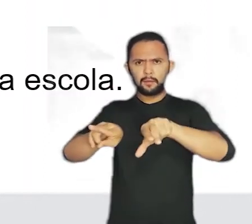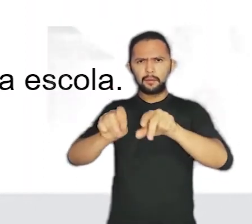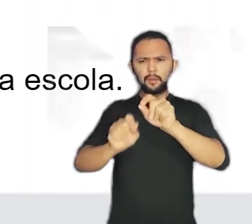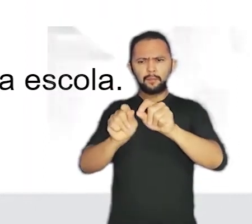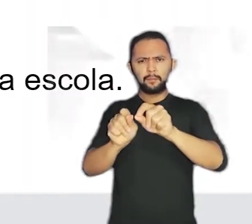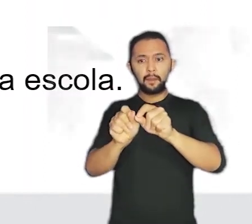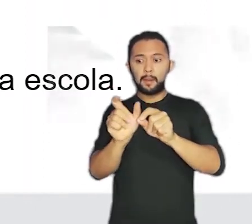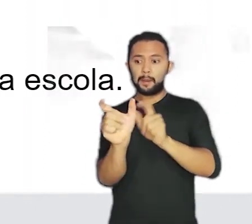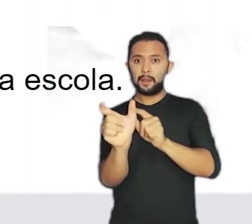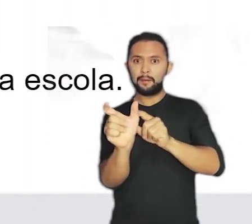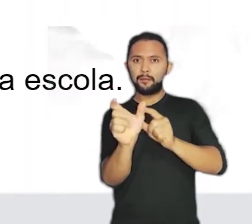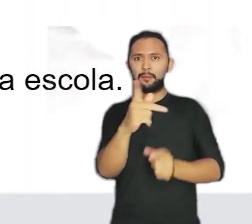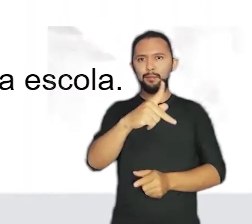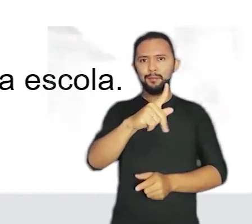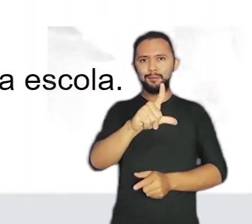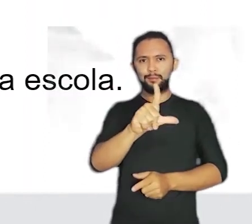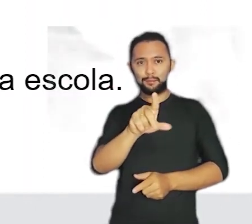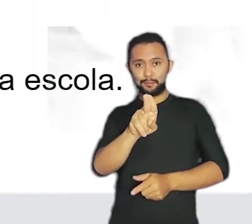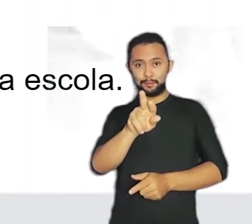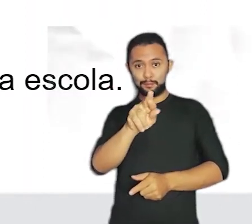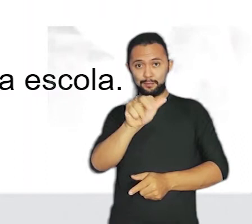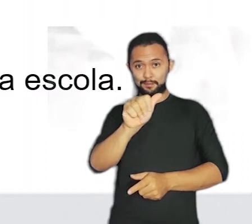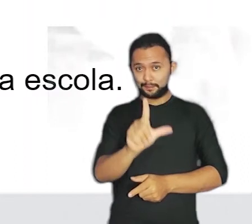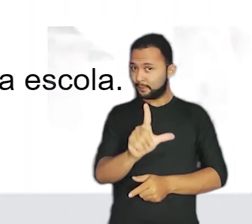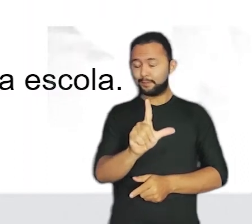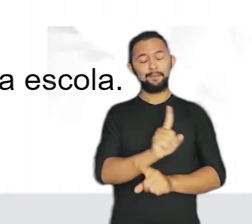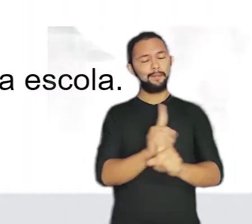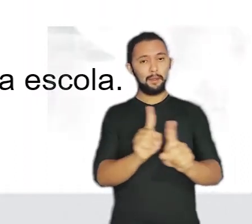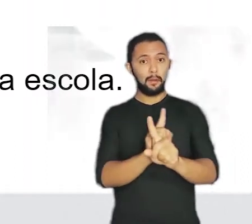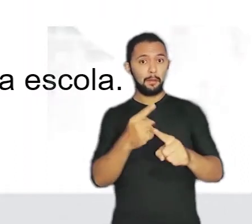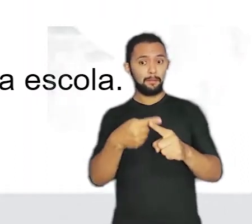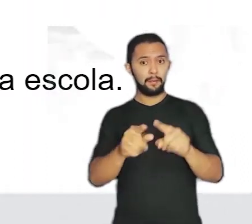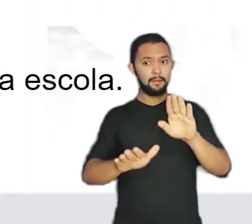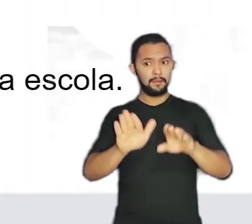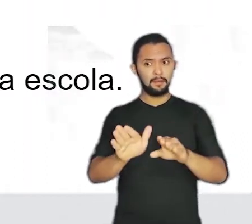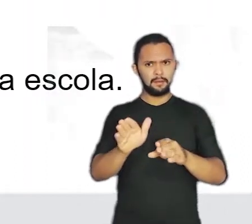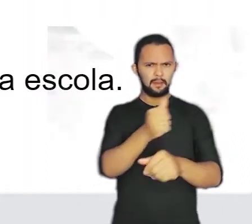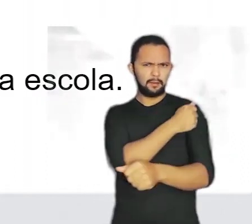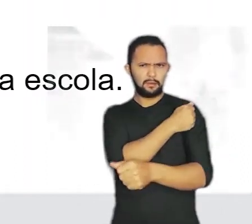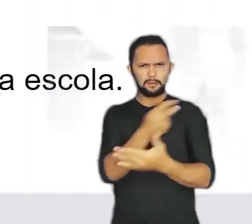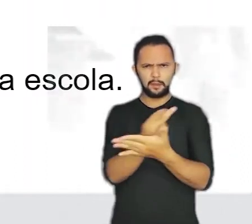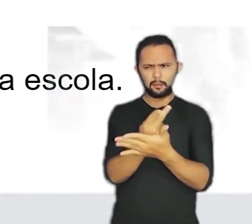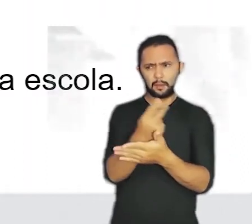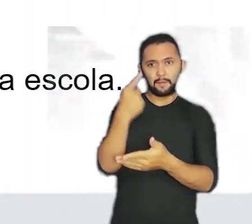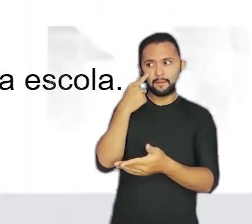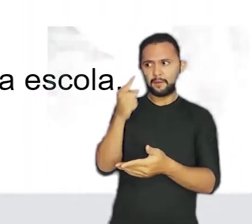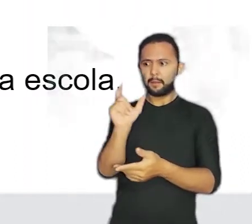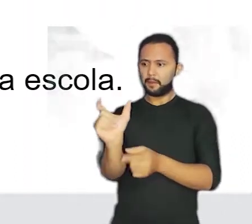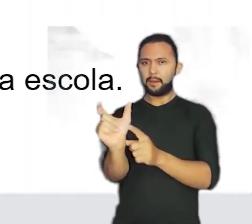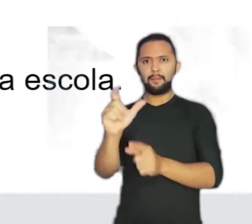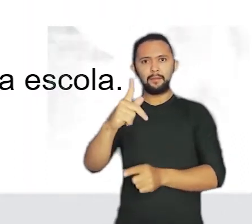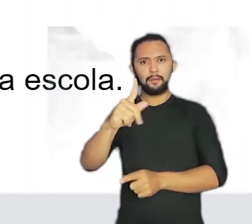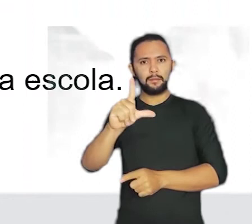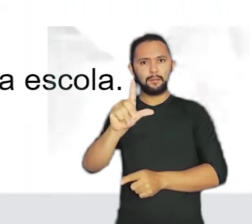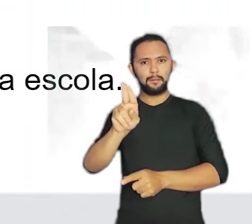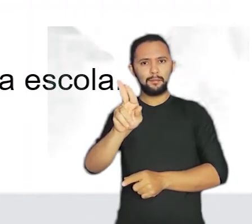no plural, tá? Muitos alunos costumam errar porque vê que a palavra está no plural e pensam isso. Ah, a palavra está no